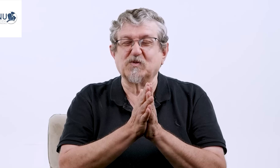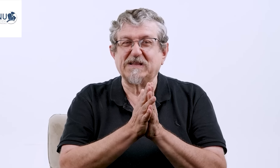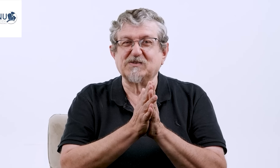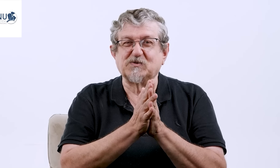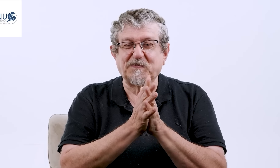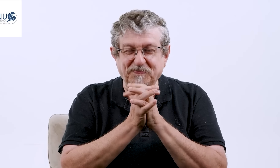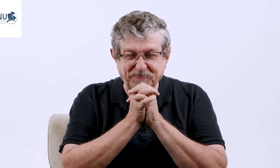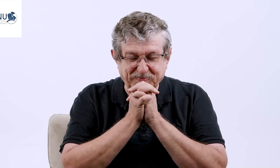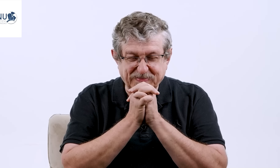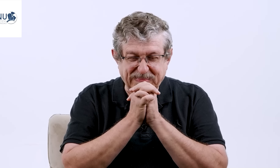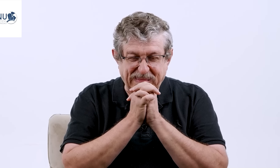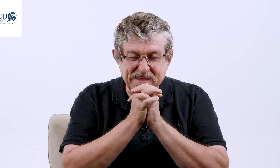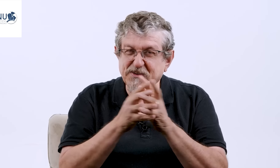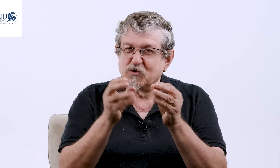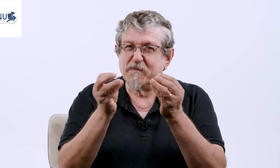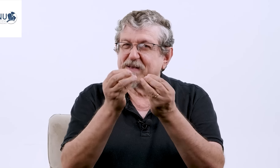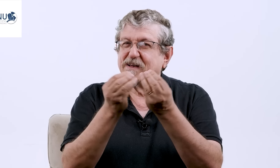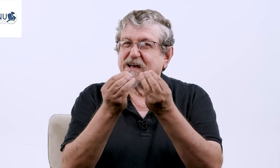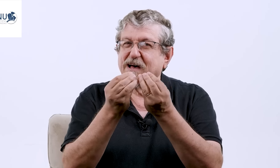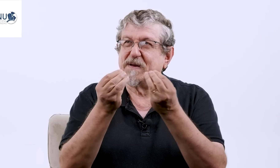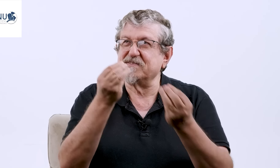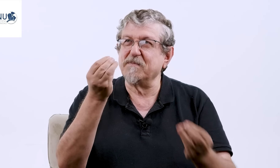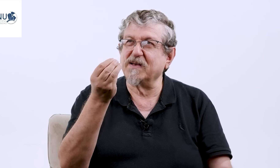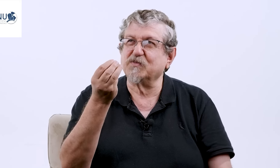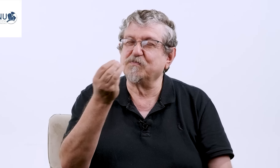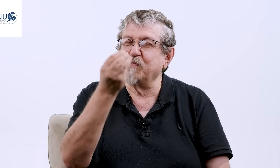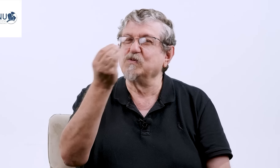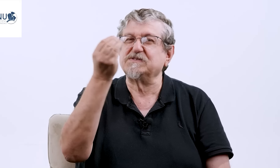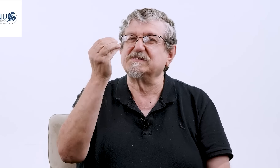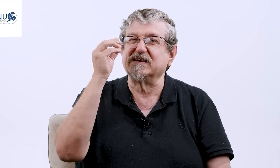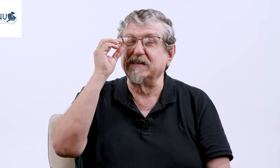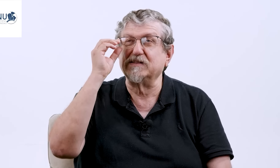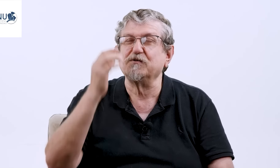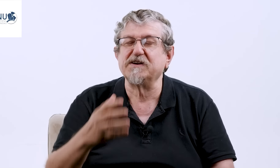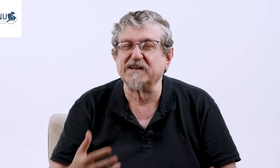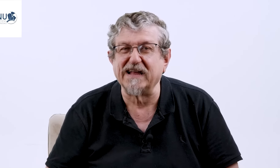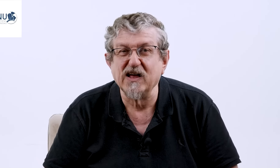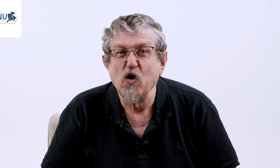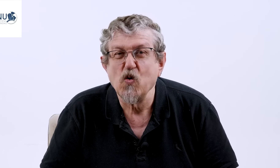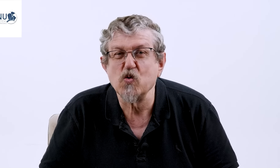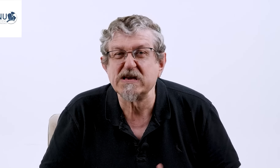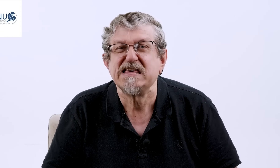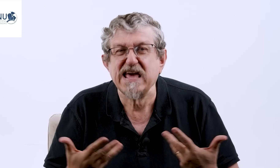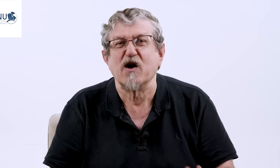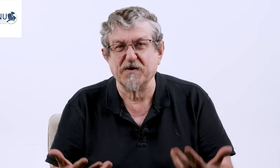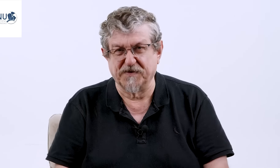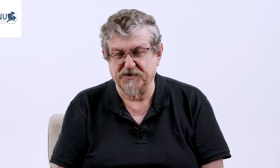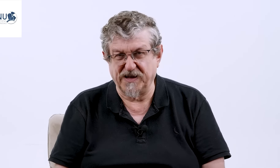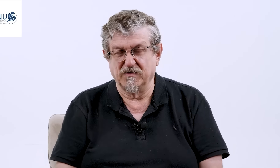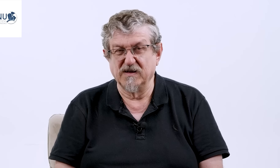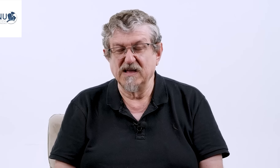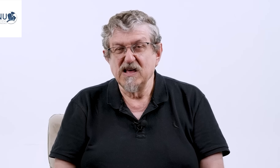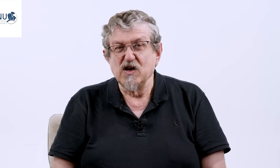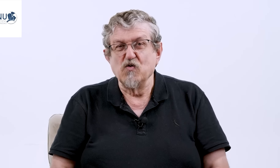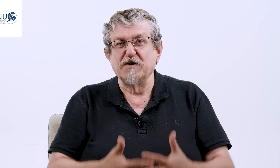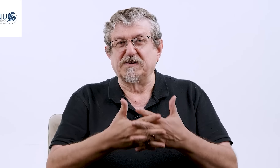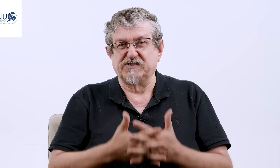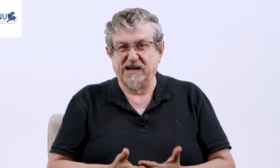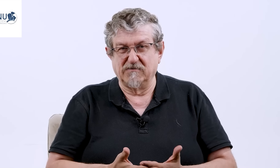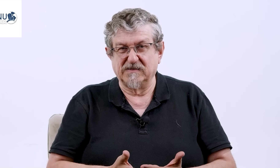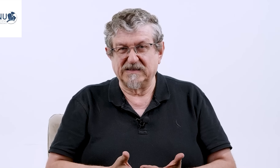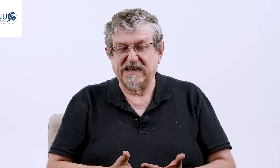olha para o texto e a gente começa a perceber as pontes aqui. Então veja lá, o que é o Evangelho?